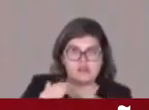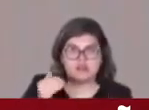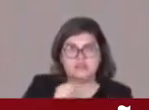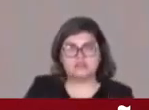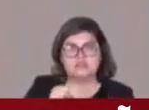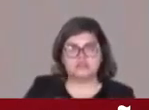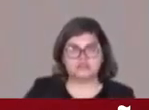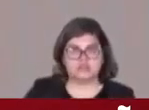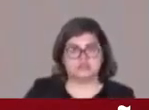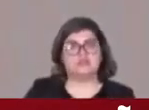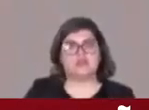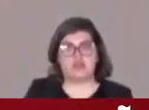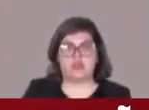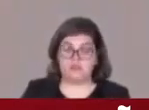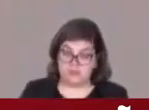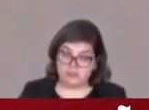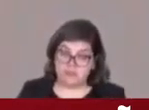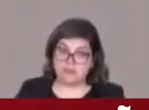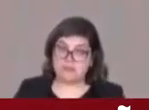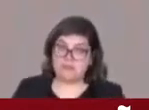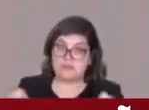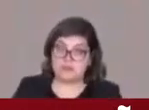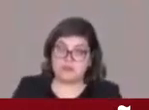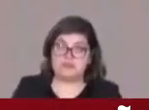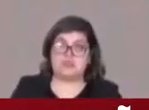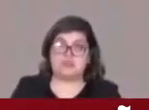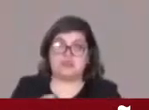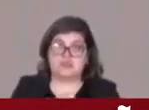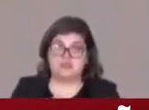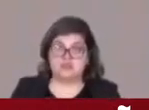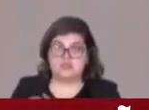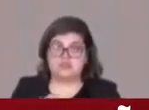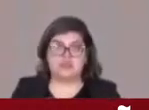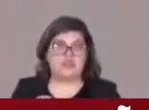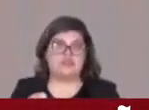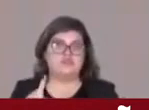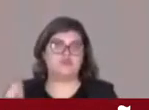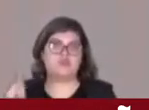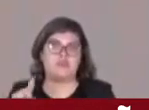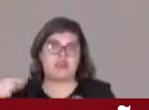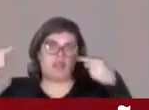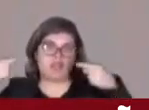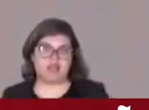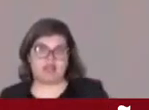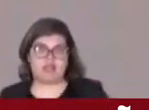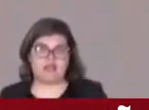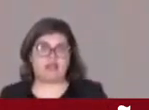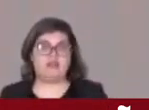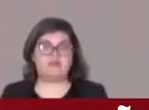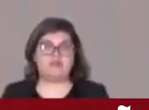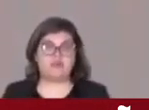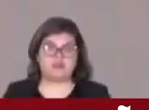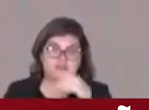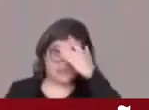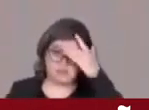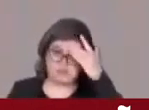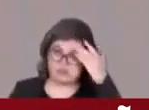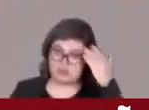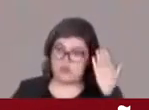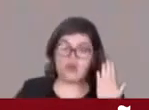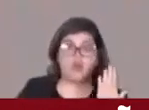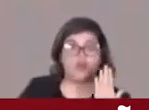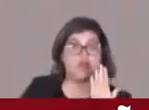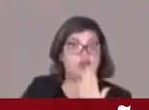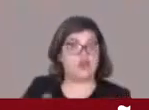sistema. É uma parceria com a sociedade, não é um confronto, porque essas pessoas estão nos ajudando